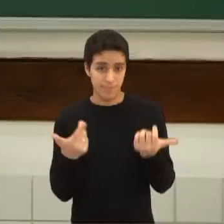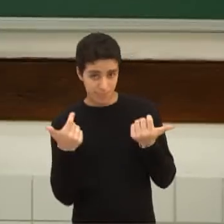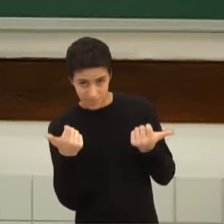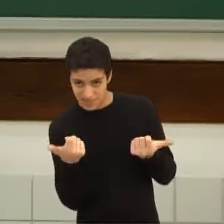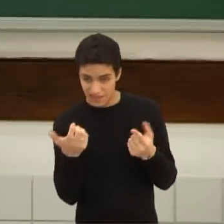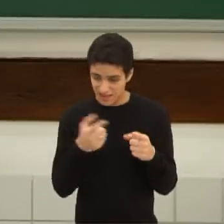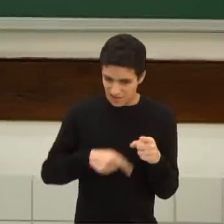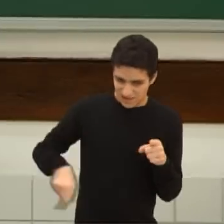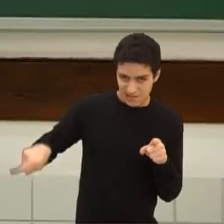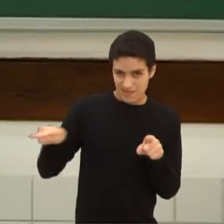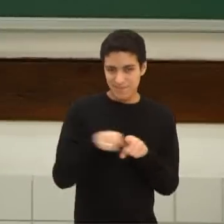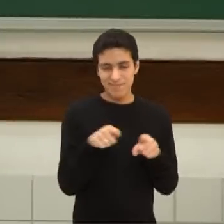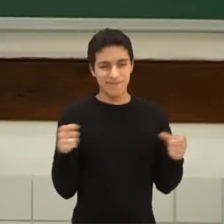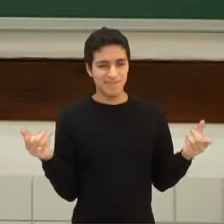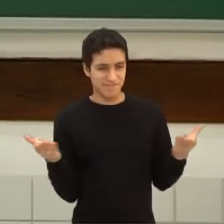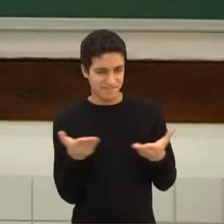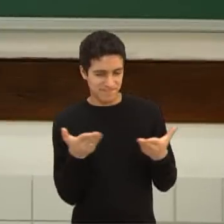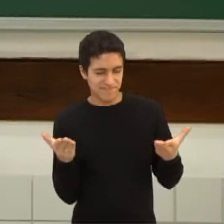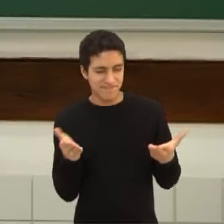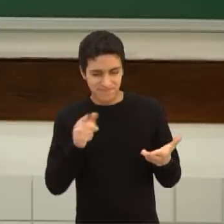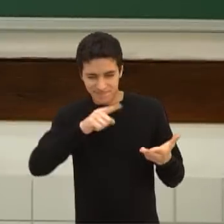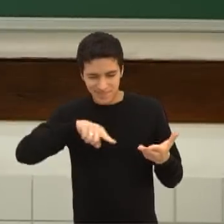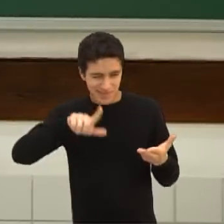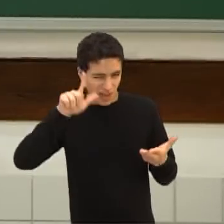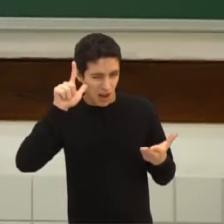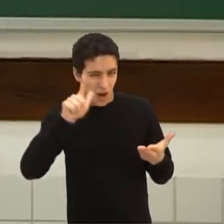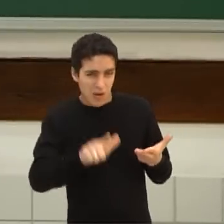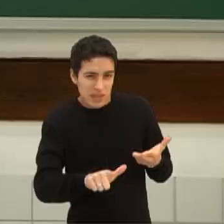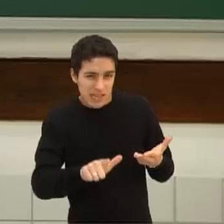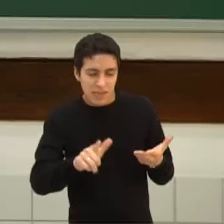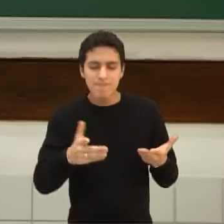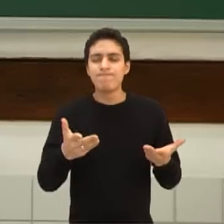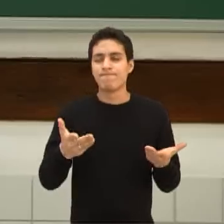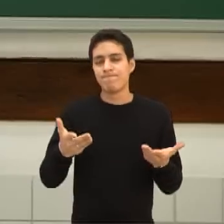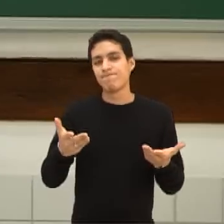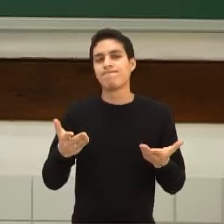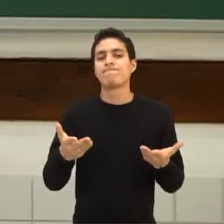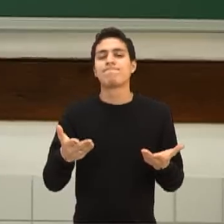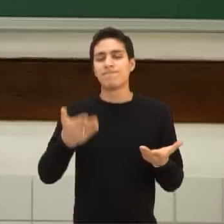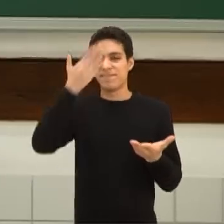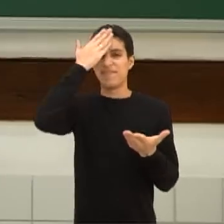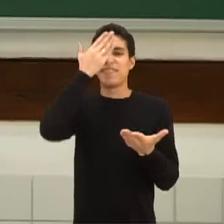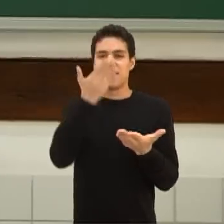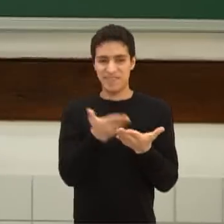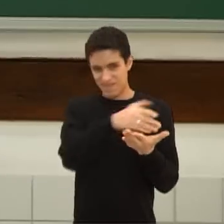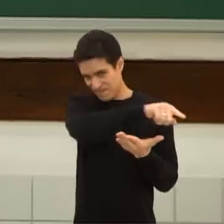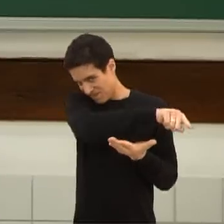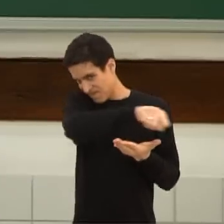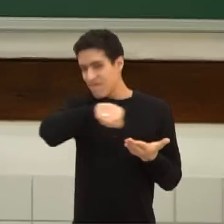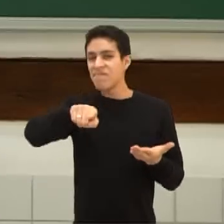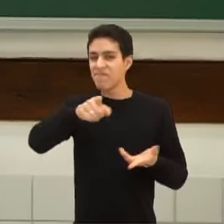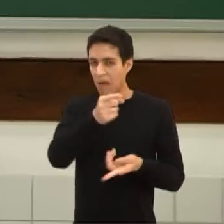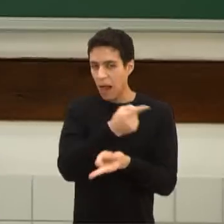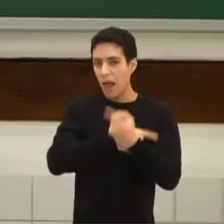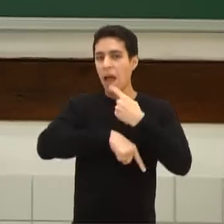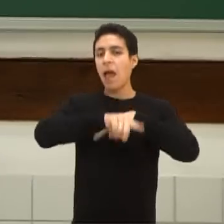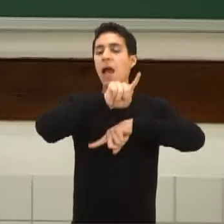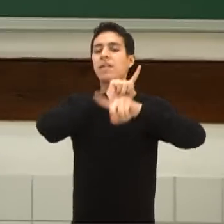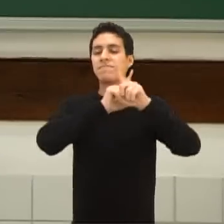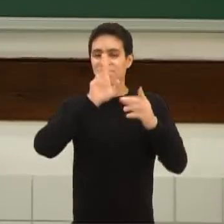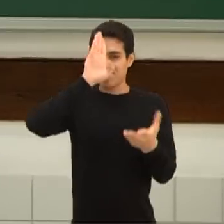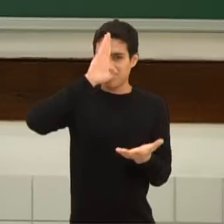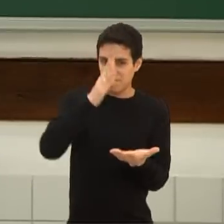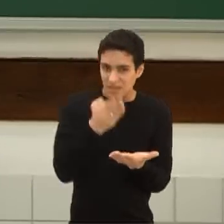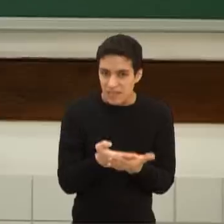Estamos de volta aqui então. Conseguiram? Acredito em vocês, hein? A prof acredita sim,